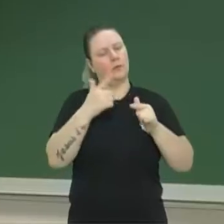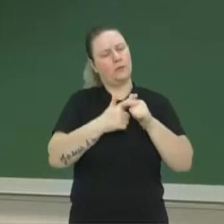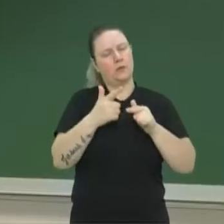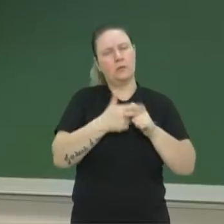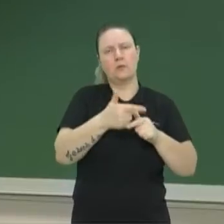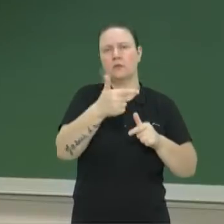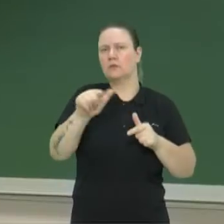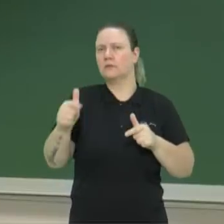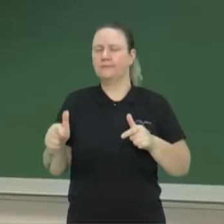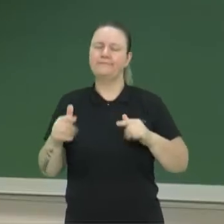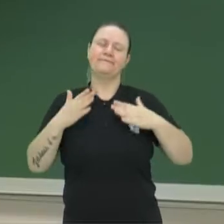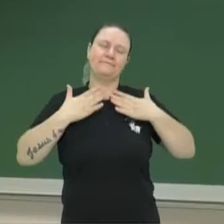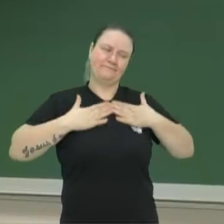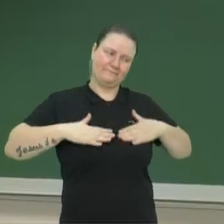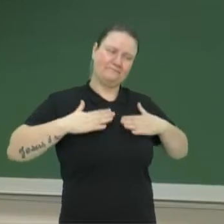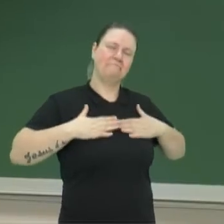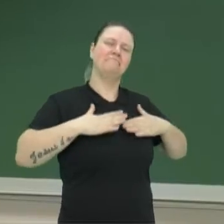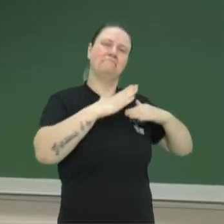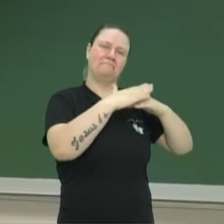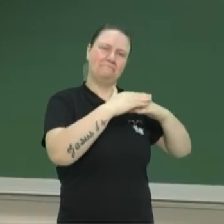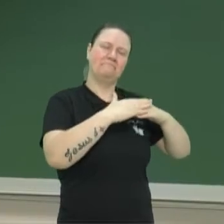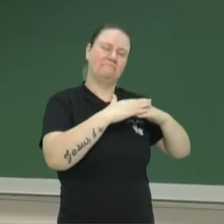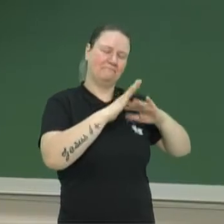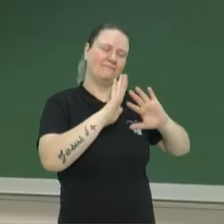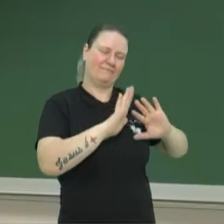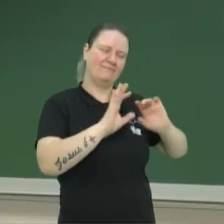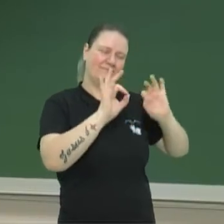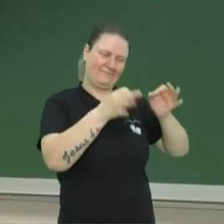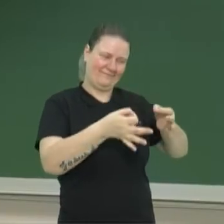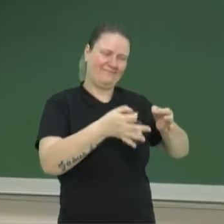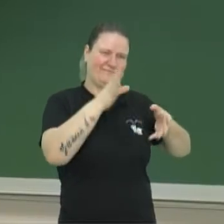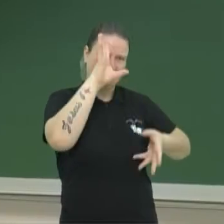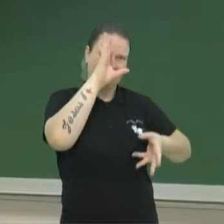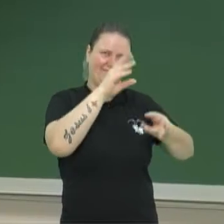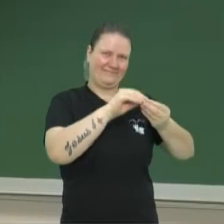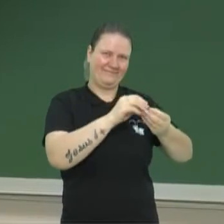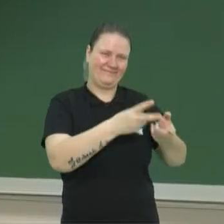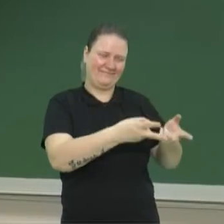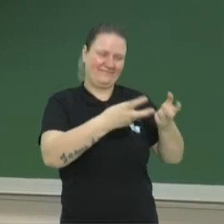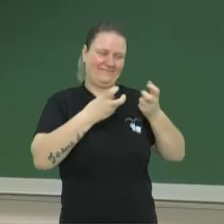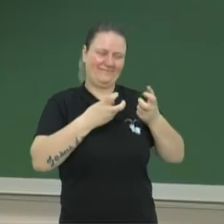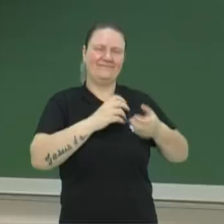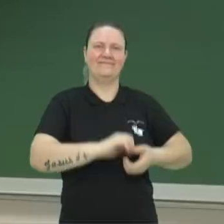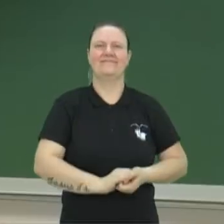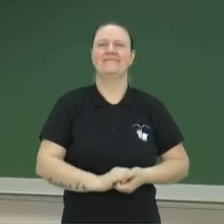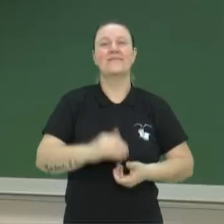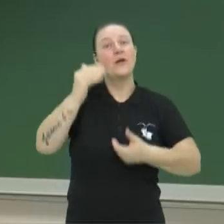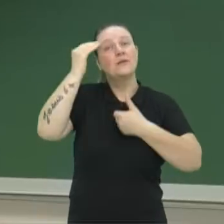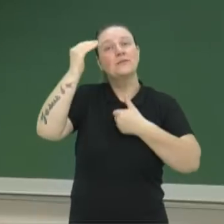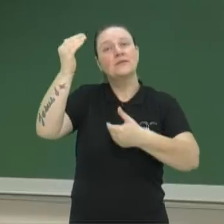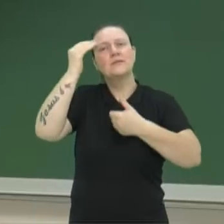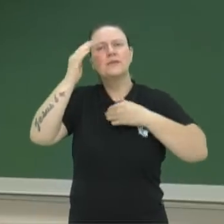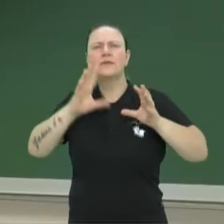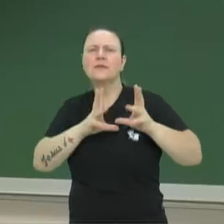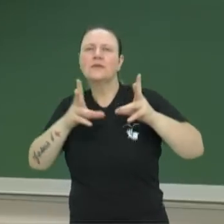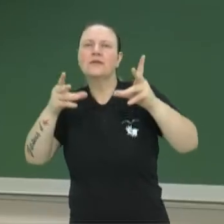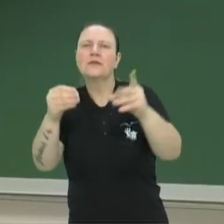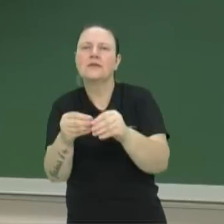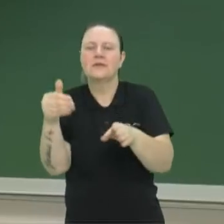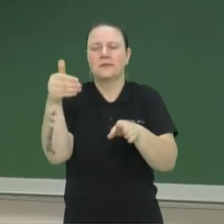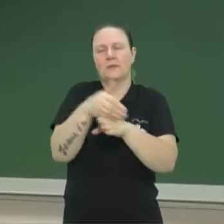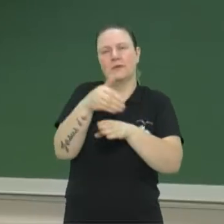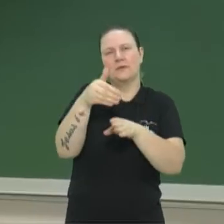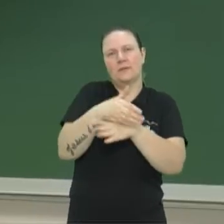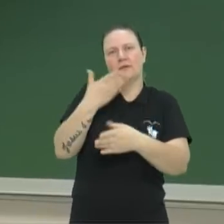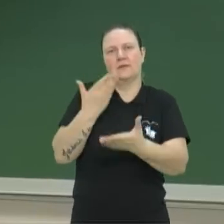problema, né? Se nós compreendermos isso, não tem problema nenhum, beleza? Então, muito obrigado a você que participou da nossa aula,